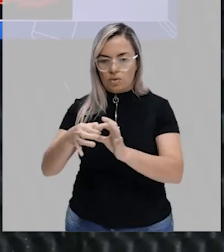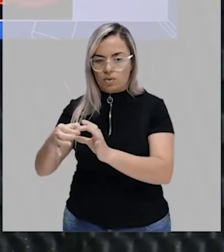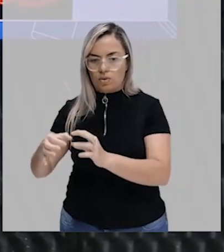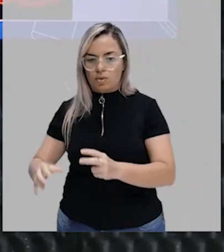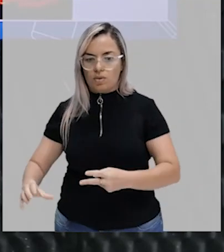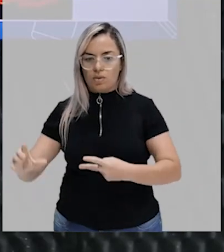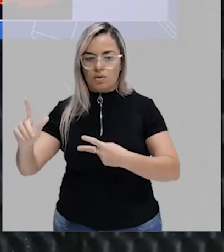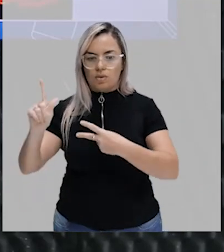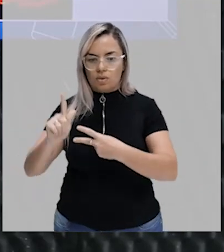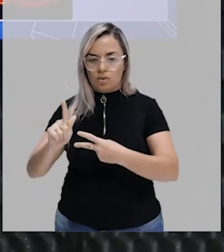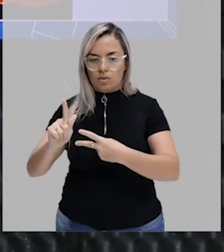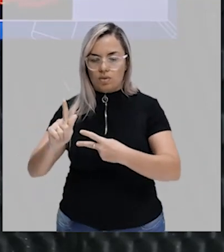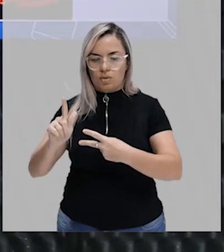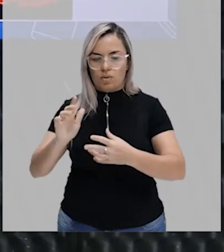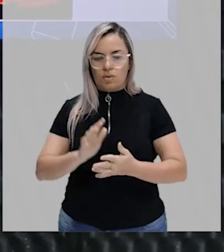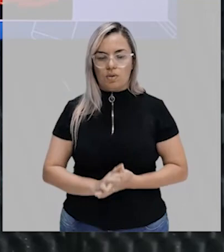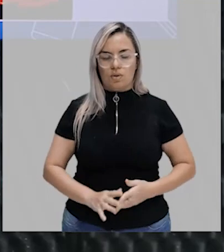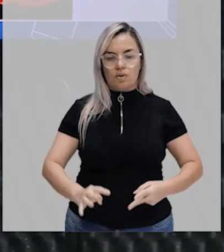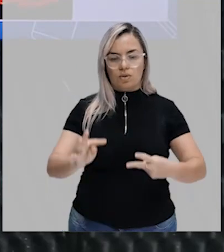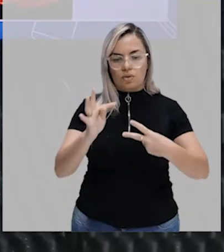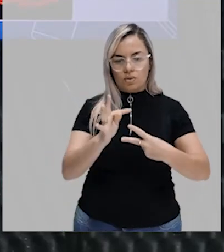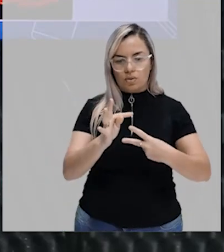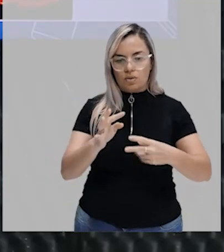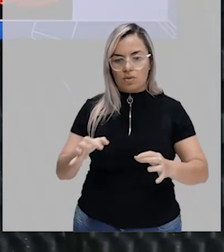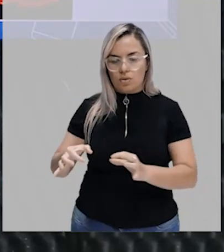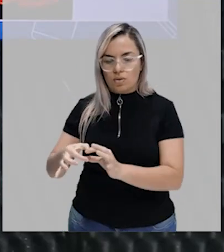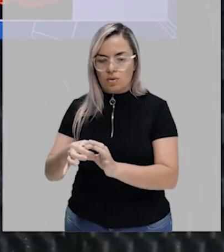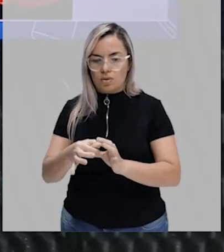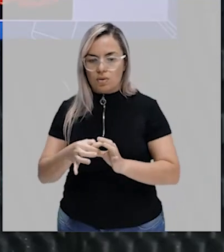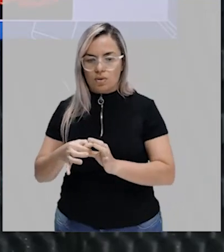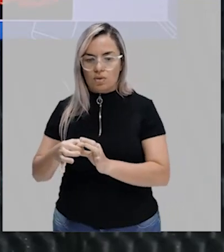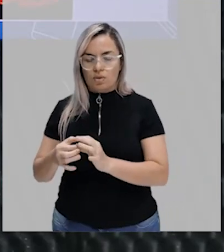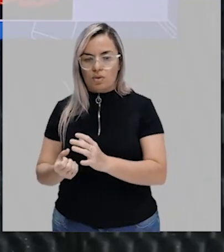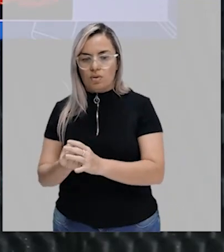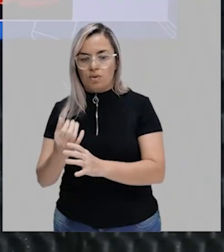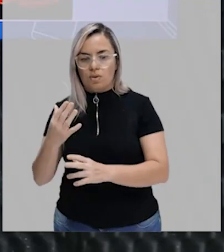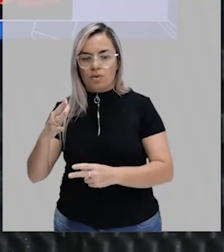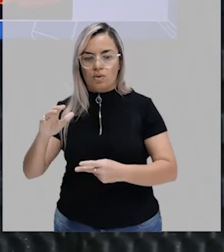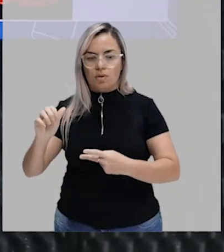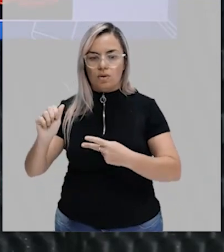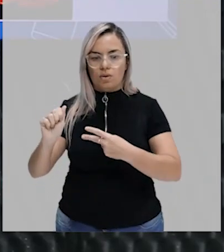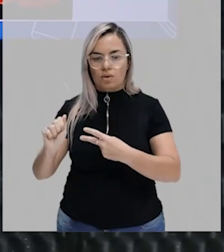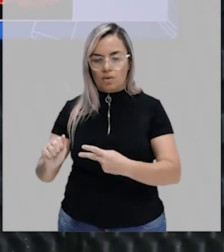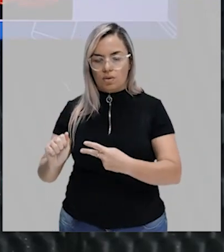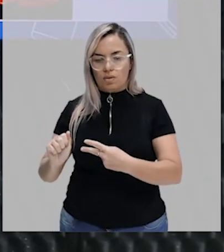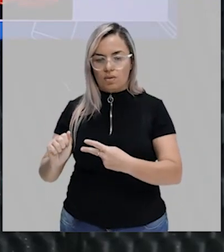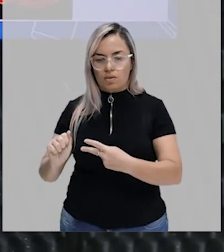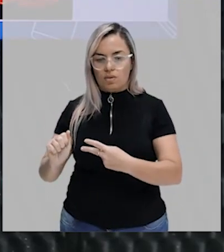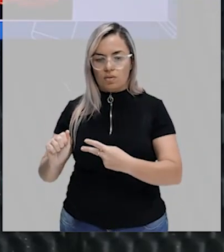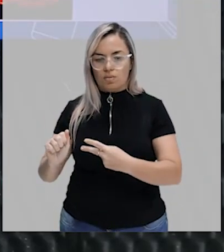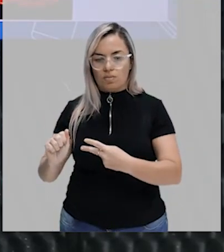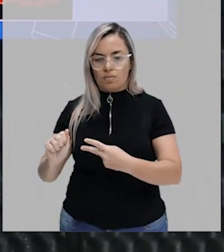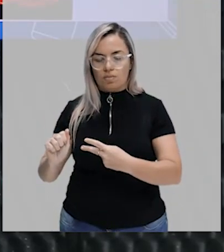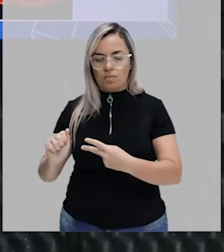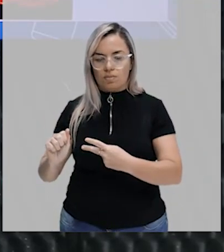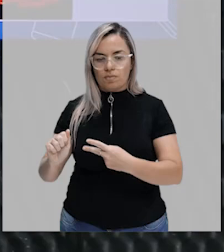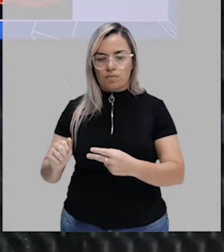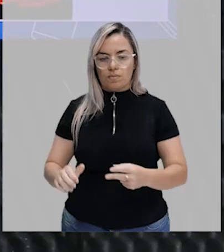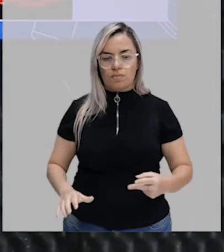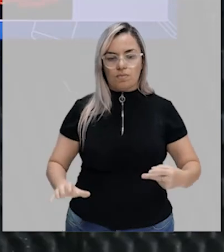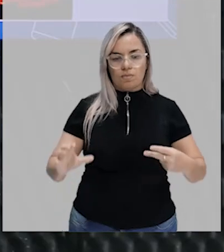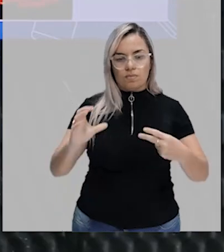com guanina. Timina, ela vai gerar no RNA adenina.